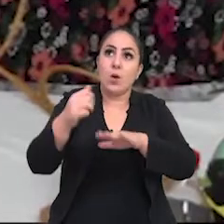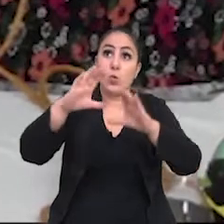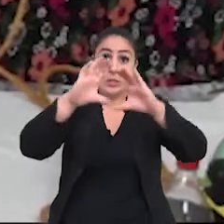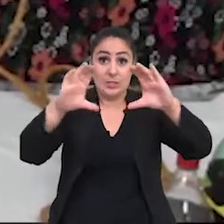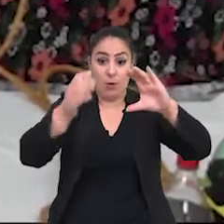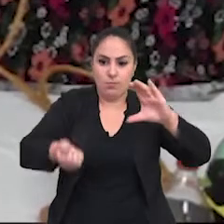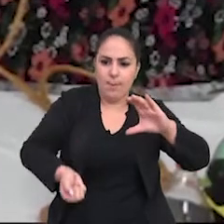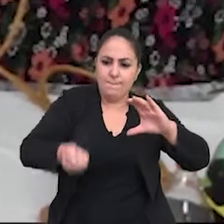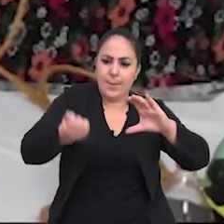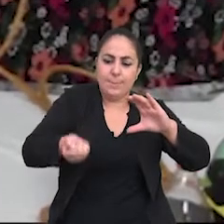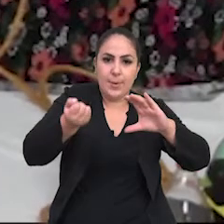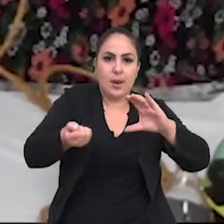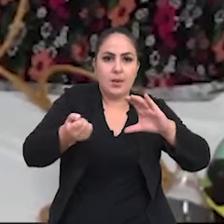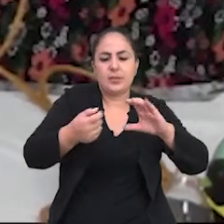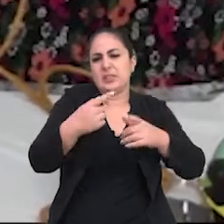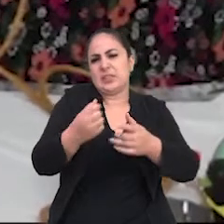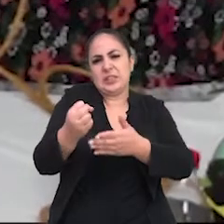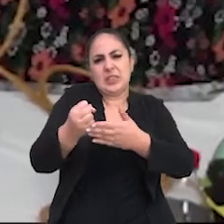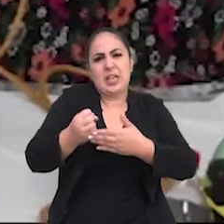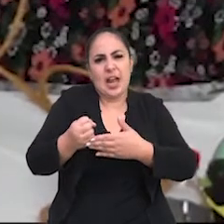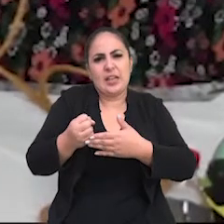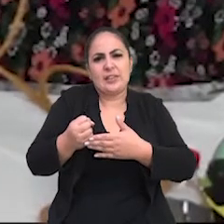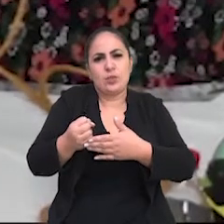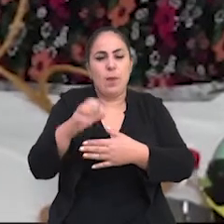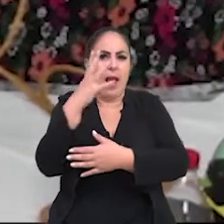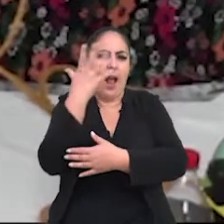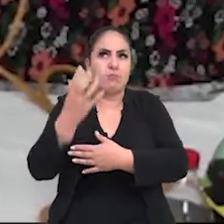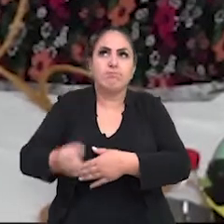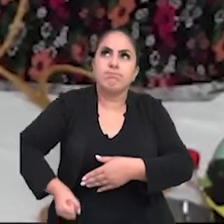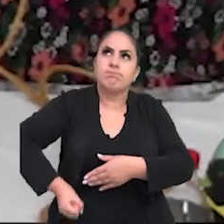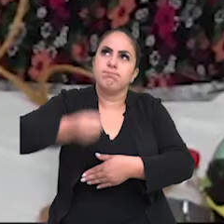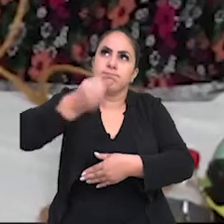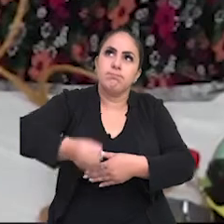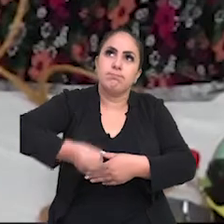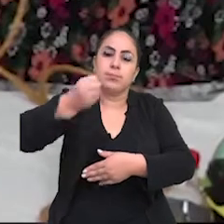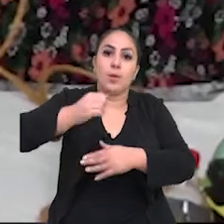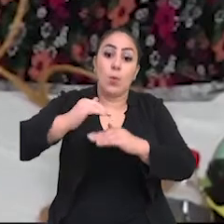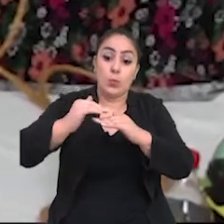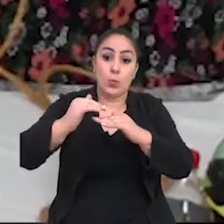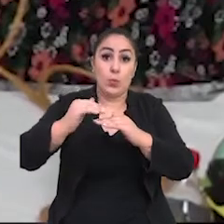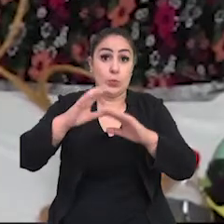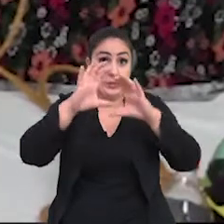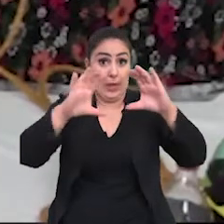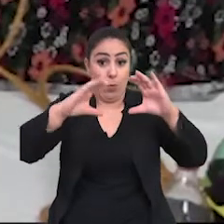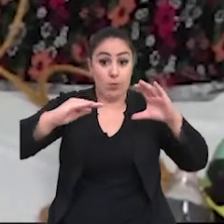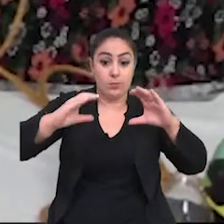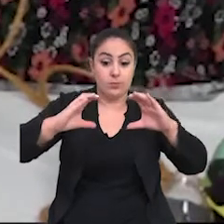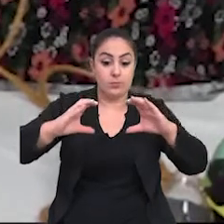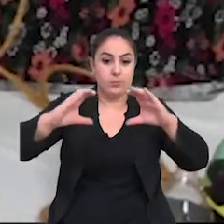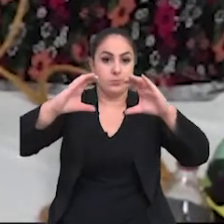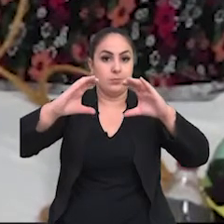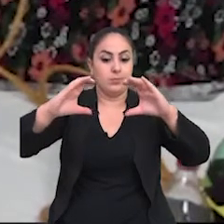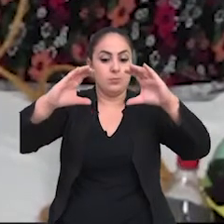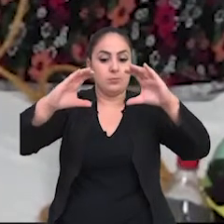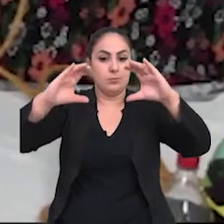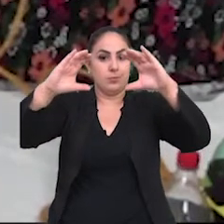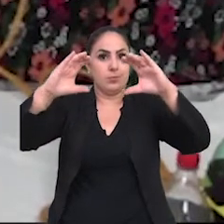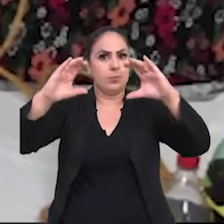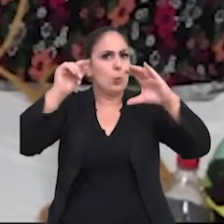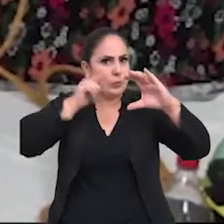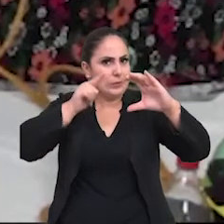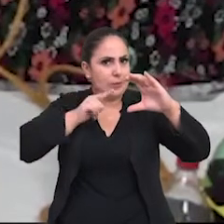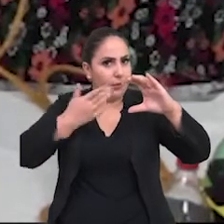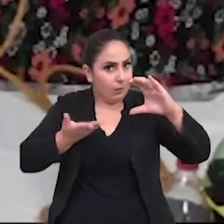céu? Cada um traz um galho, traz um tronco de árvore e bate ao mesmo tempo. Aí a gente pode fazer o céu